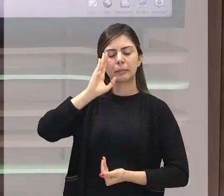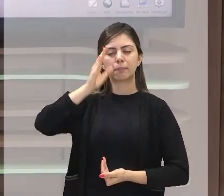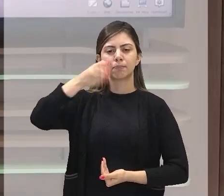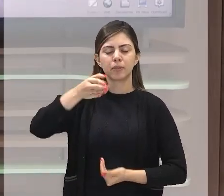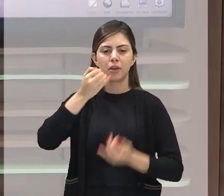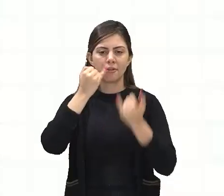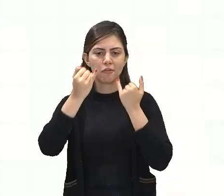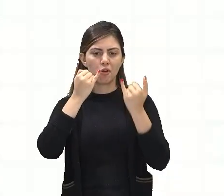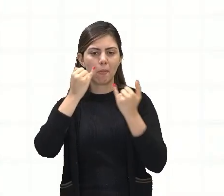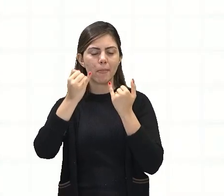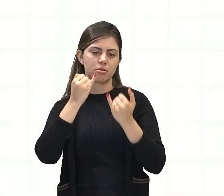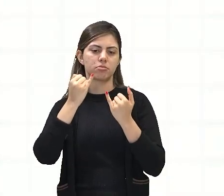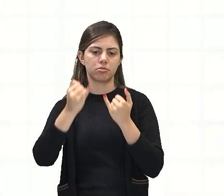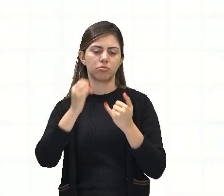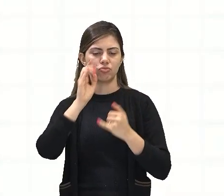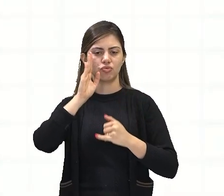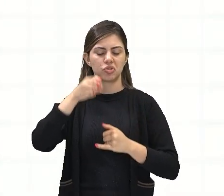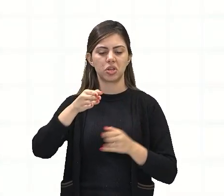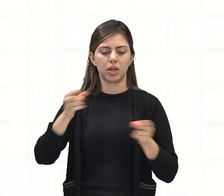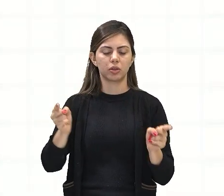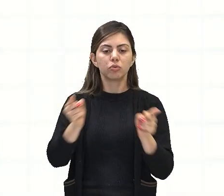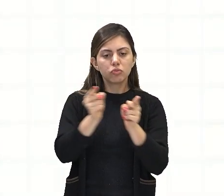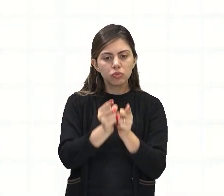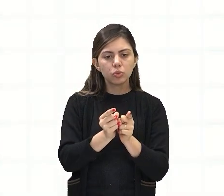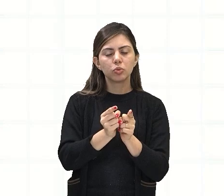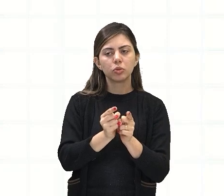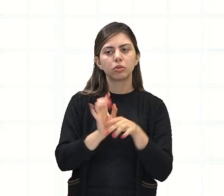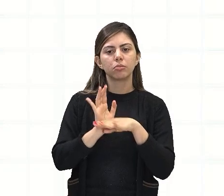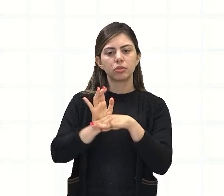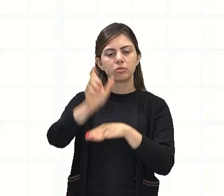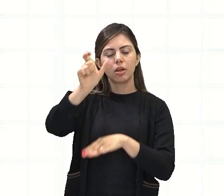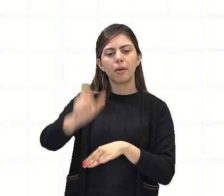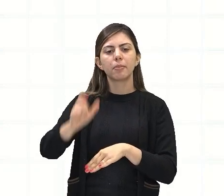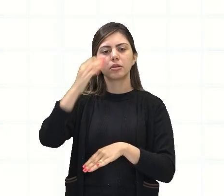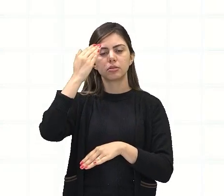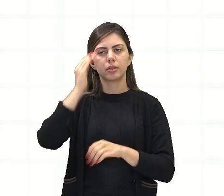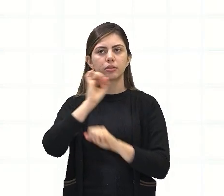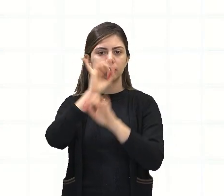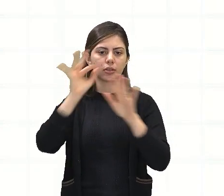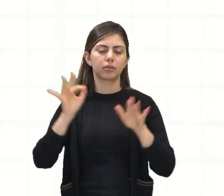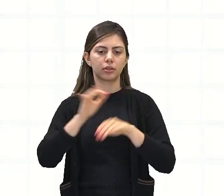ambiguidades. Então, utilizando a linguagem formal, sem gírias, né?